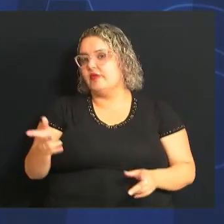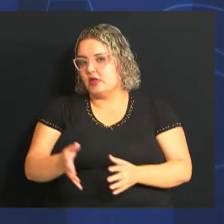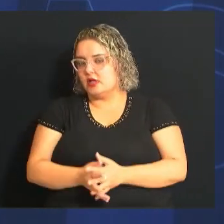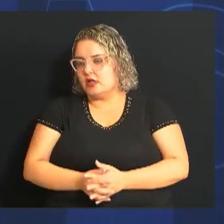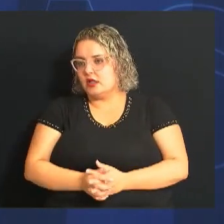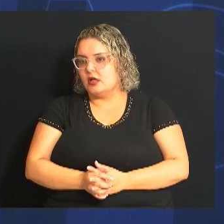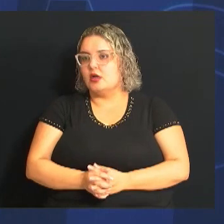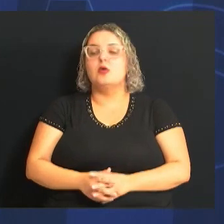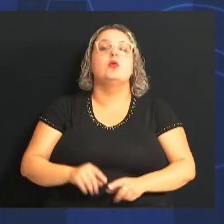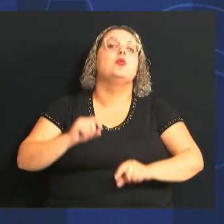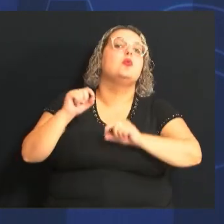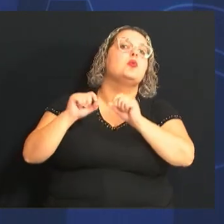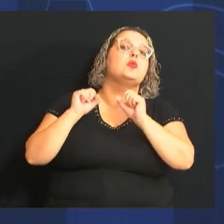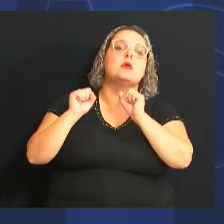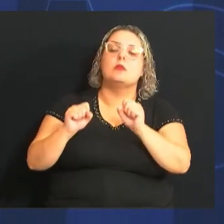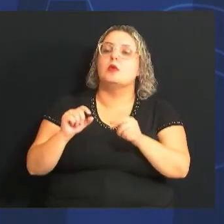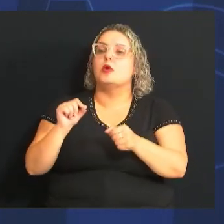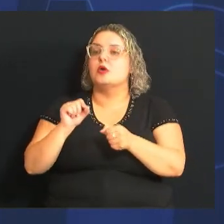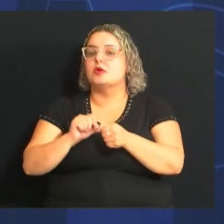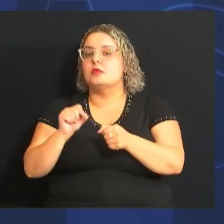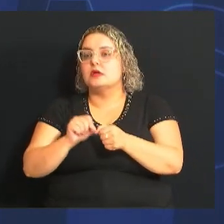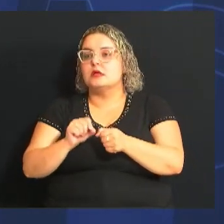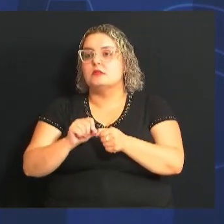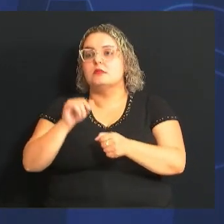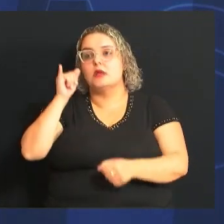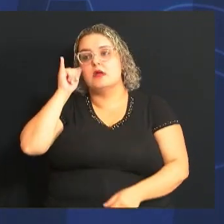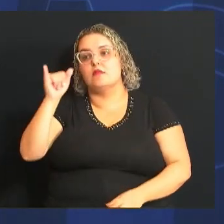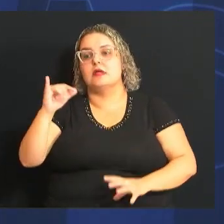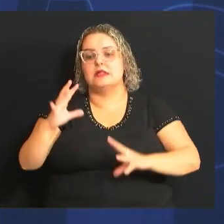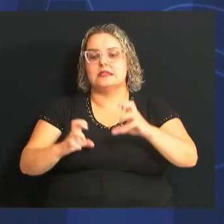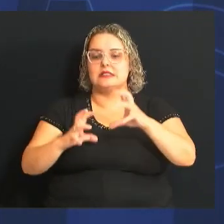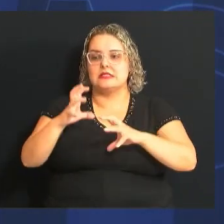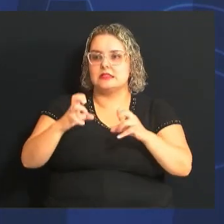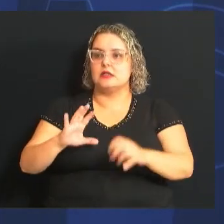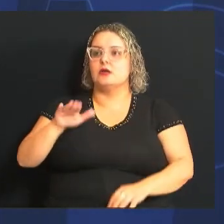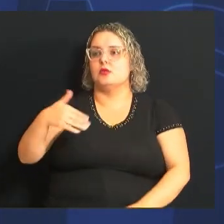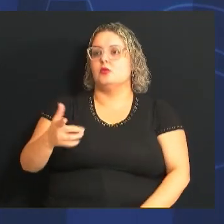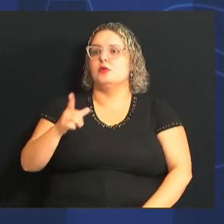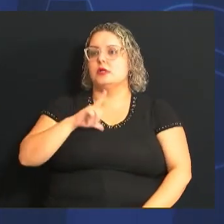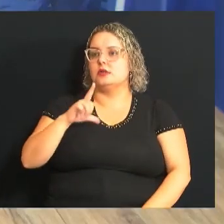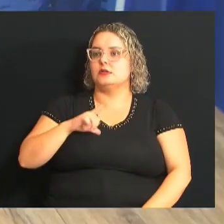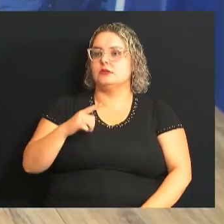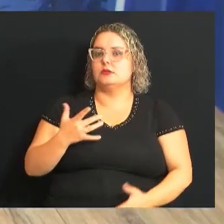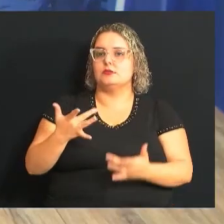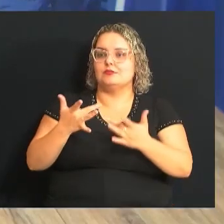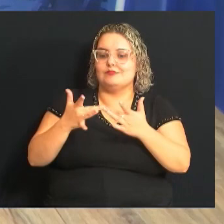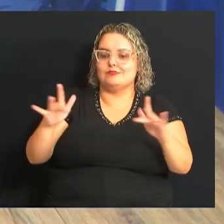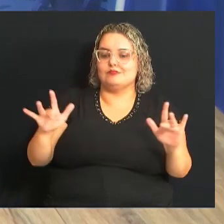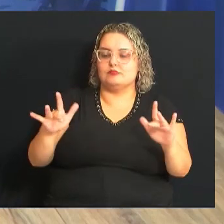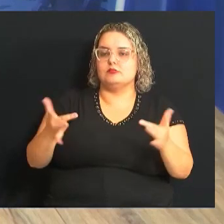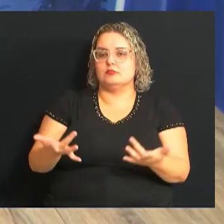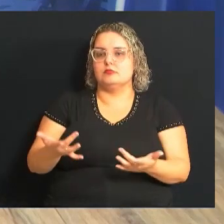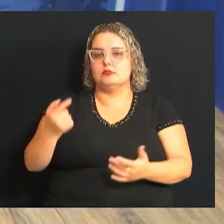pode ser feito para tentar evitar brigas quando existem discordâncias?